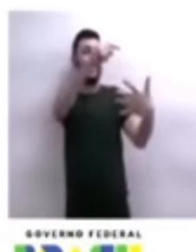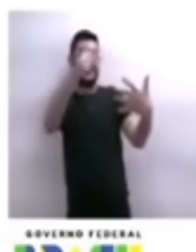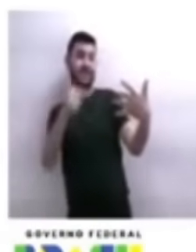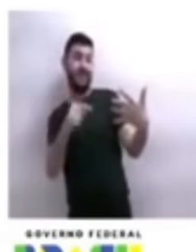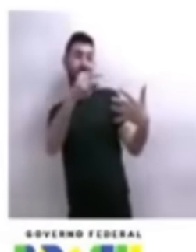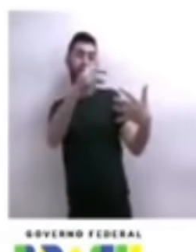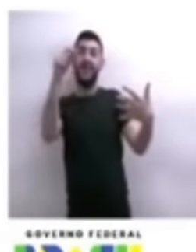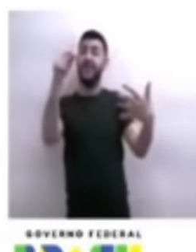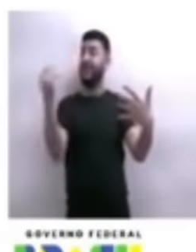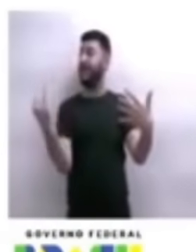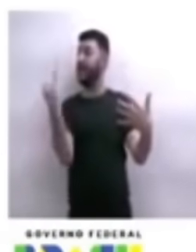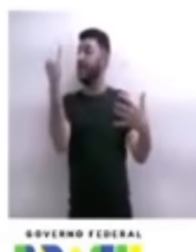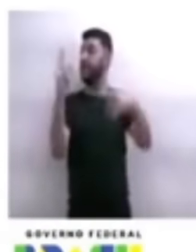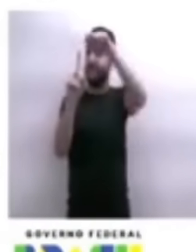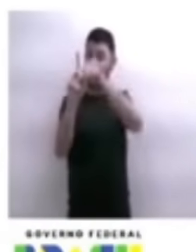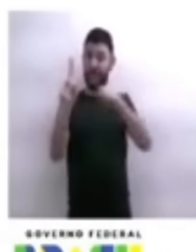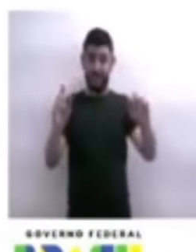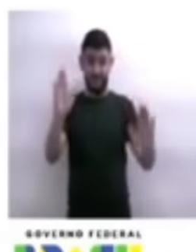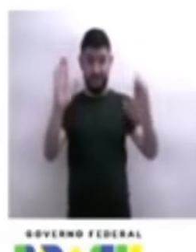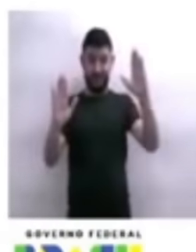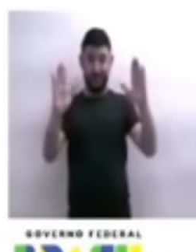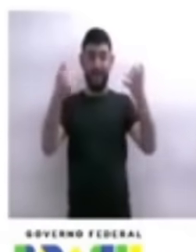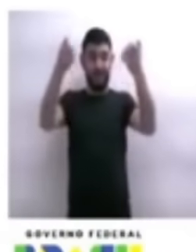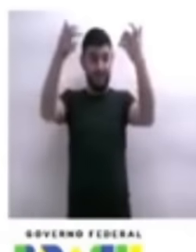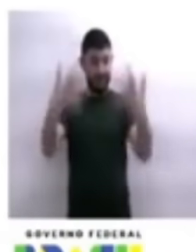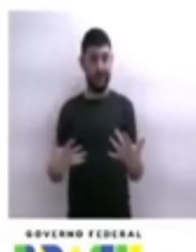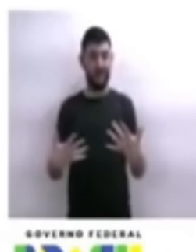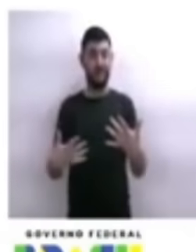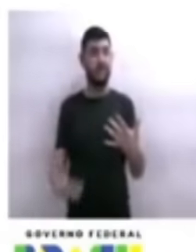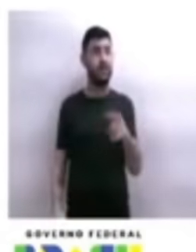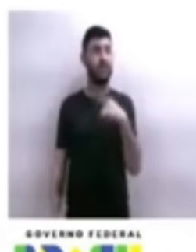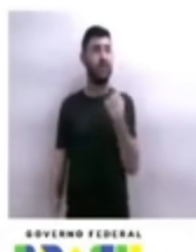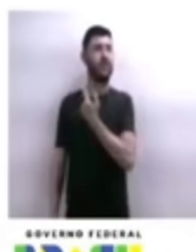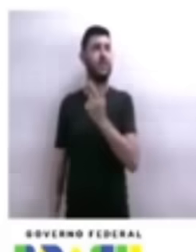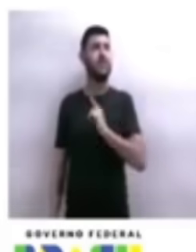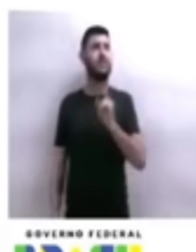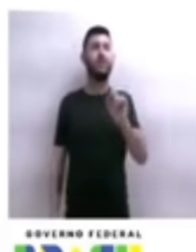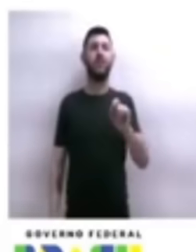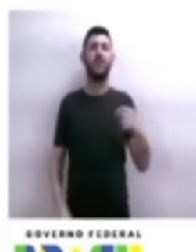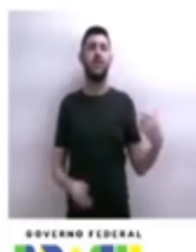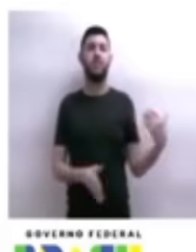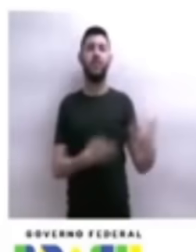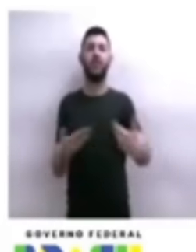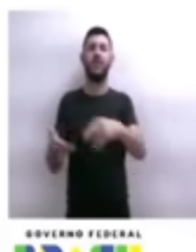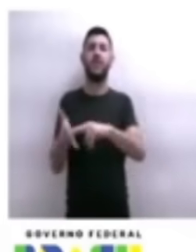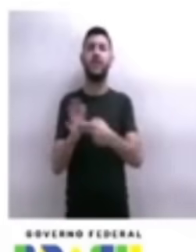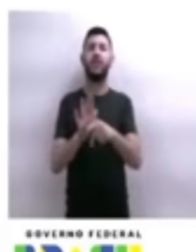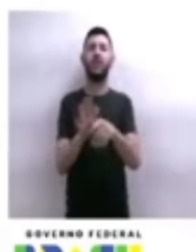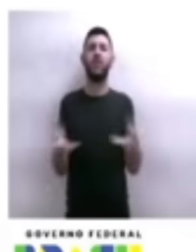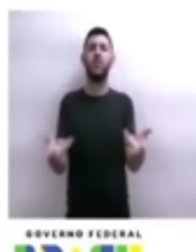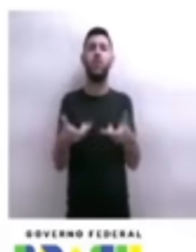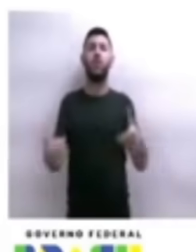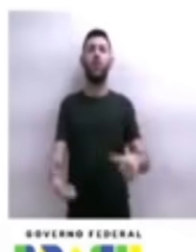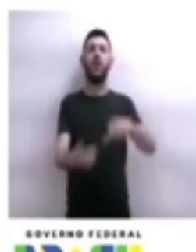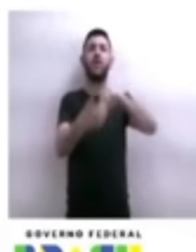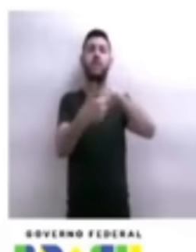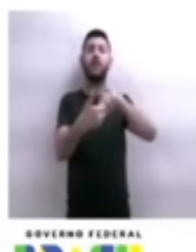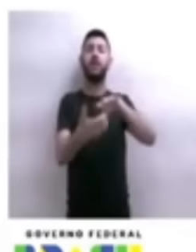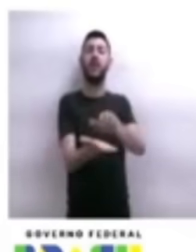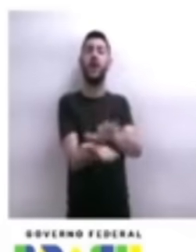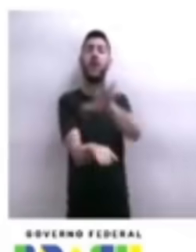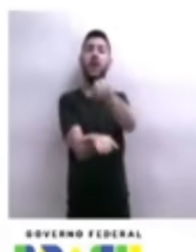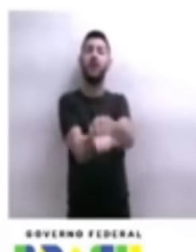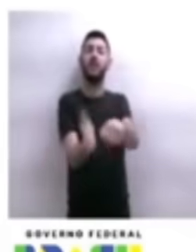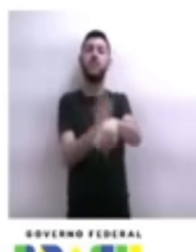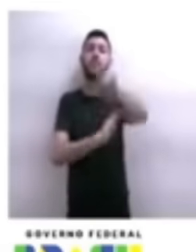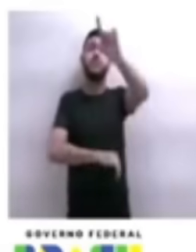tem que lembrar esse mês é que nós tivemos efeitos dos processos de qualificação cadastral na gestão dos benefícios do